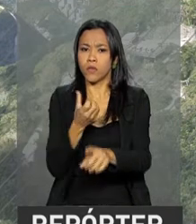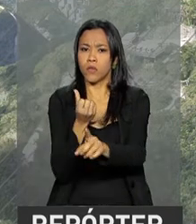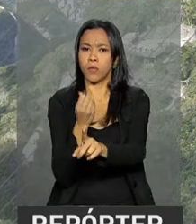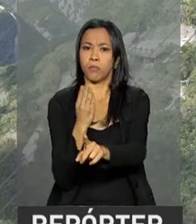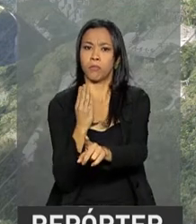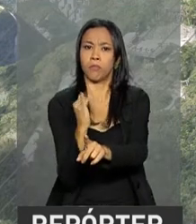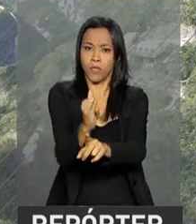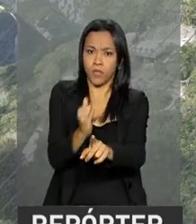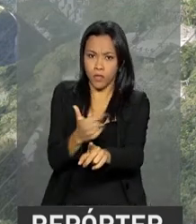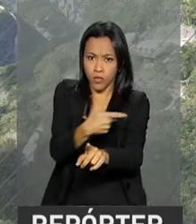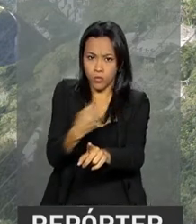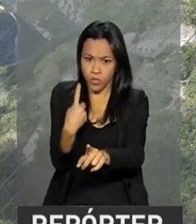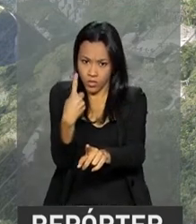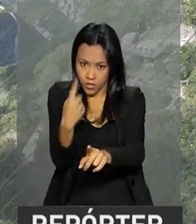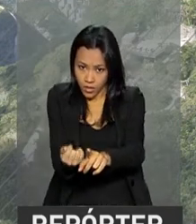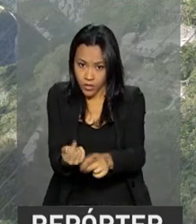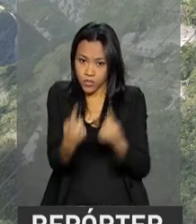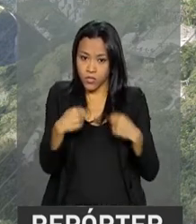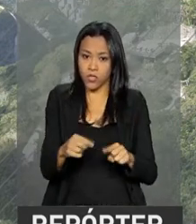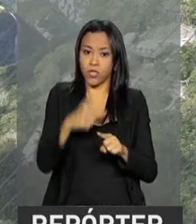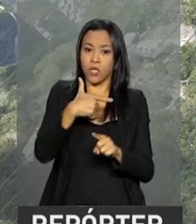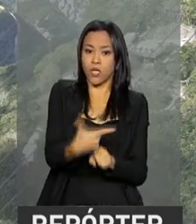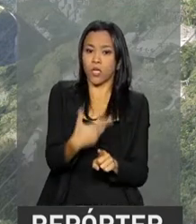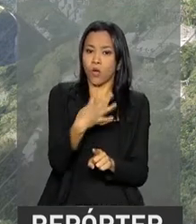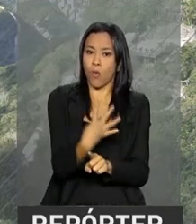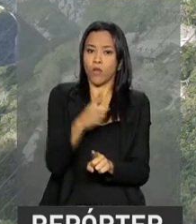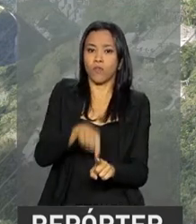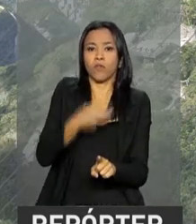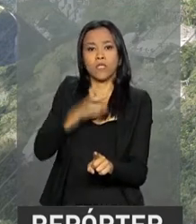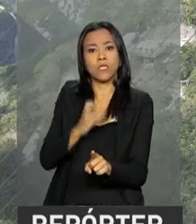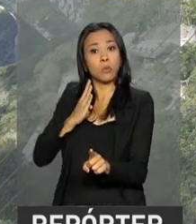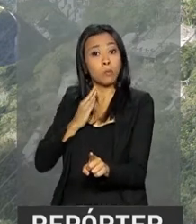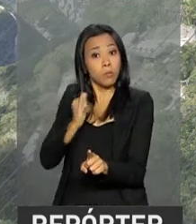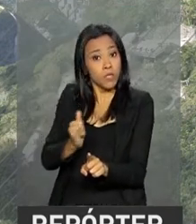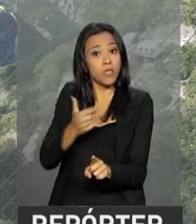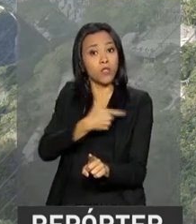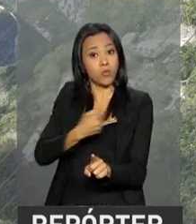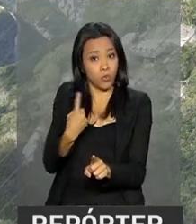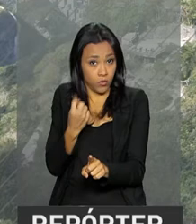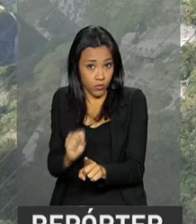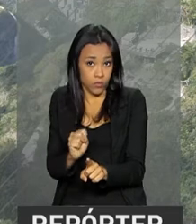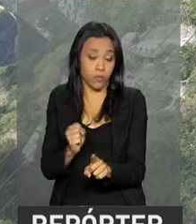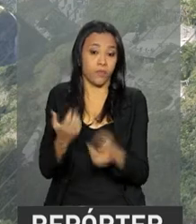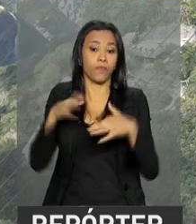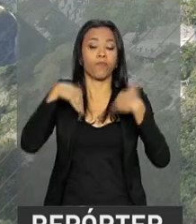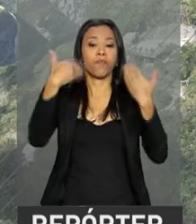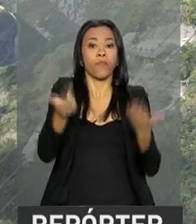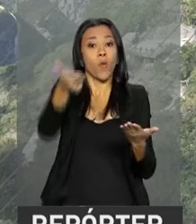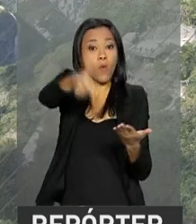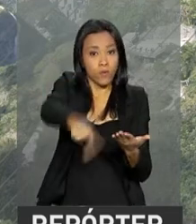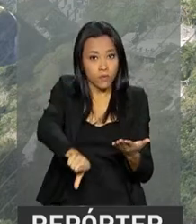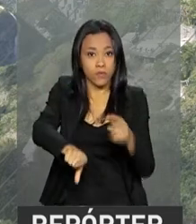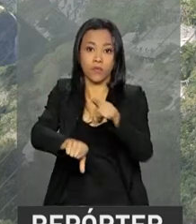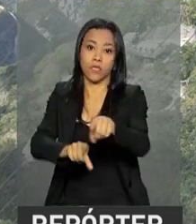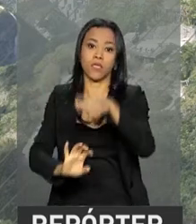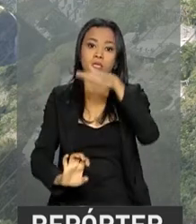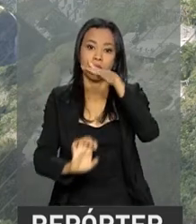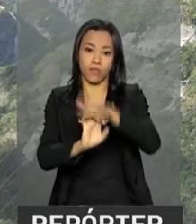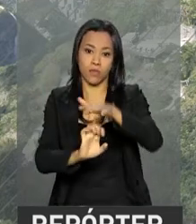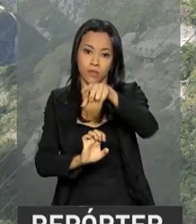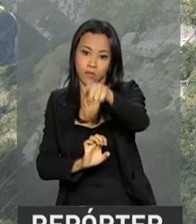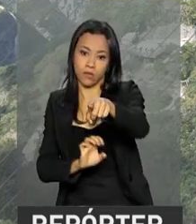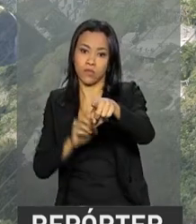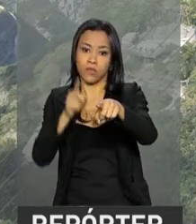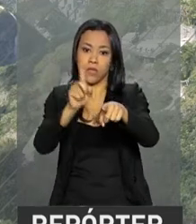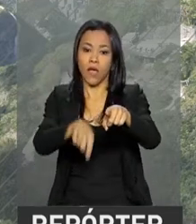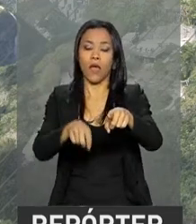2017 e 4,5 bi em 2018 a companhia estadual de água e esgoto do rio de janeiro será